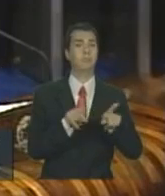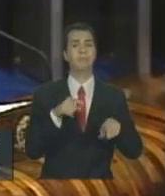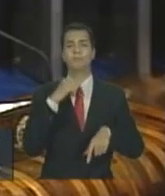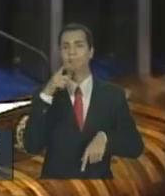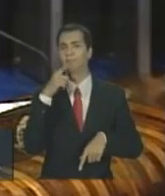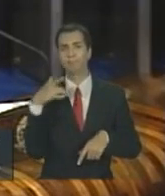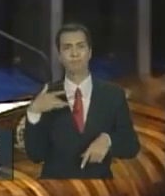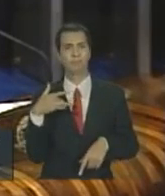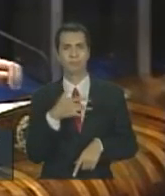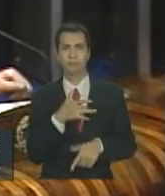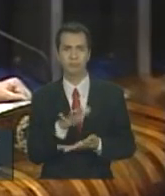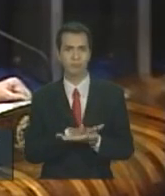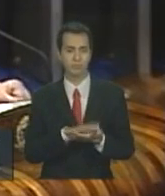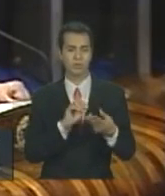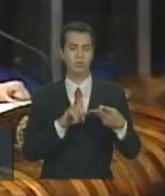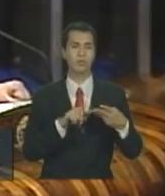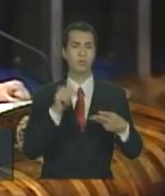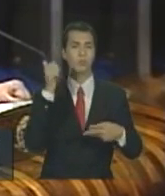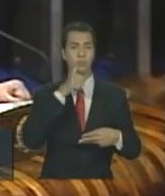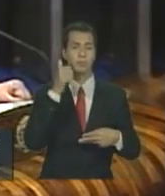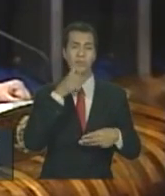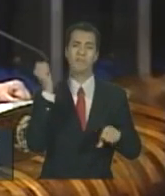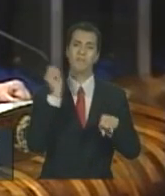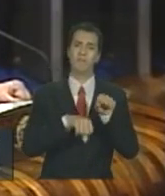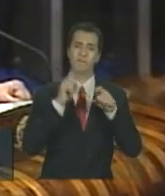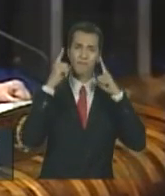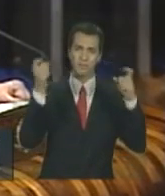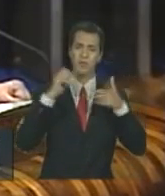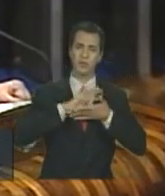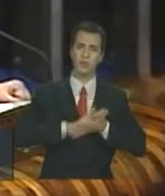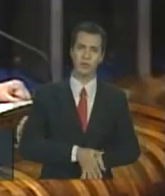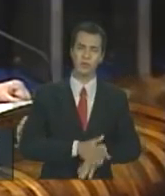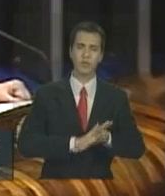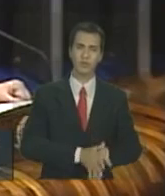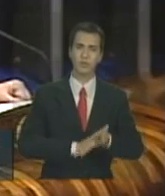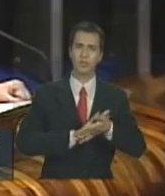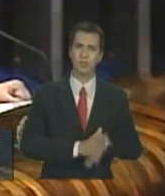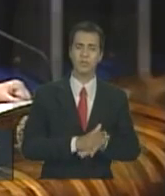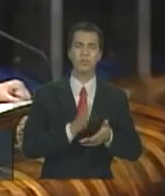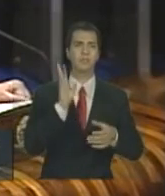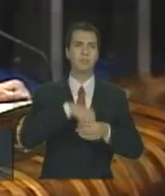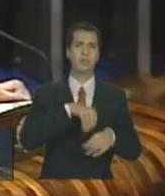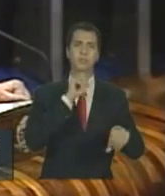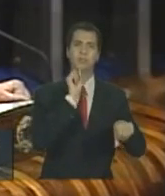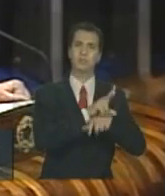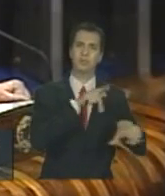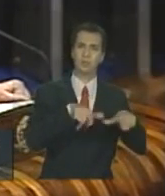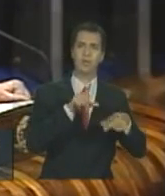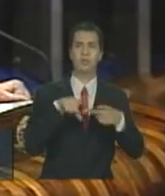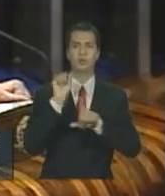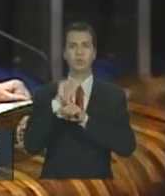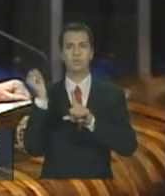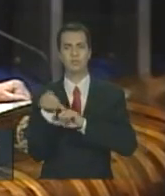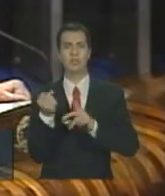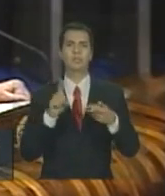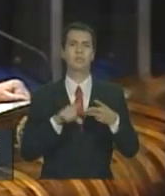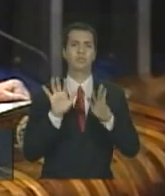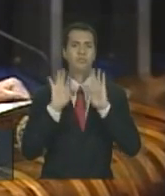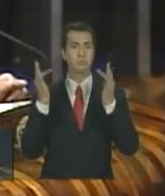tratar, aquelas que sofrem violência e são discriminadas no emprego, na sociedade e na vida